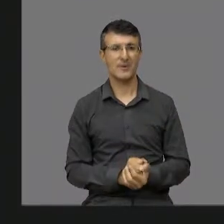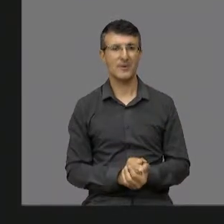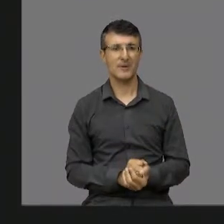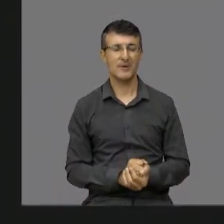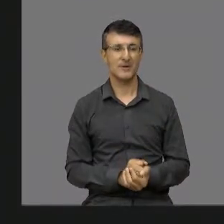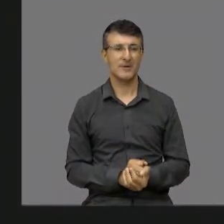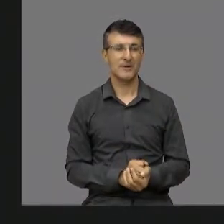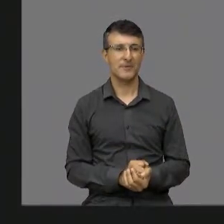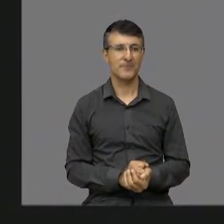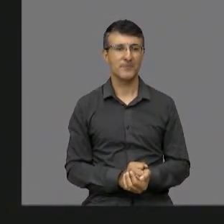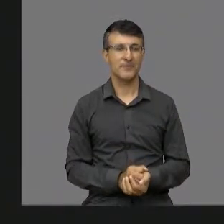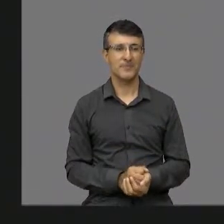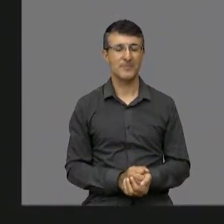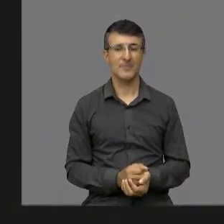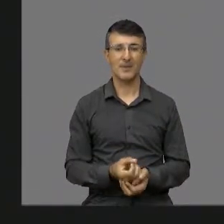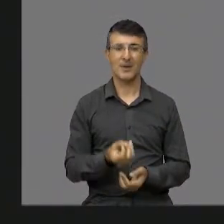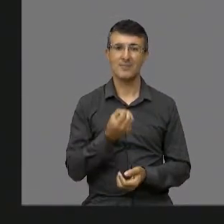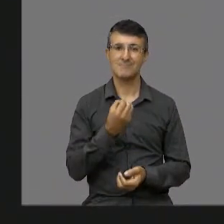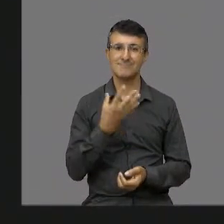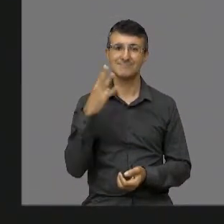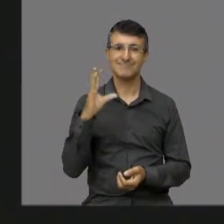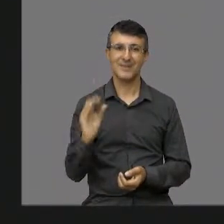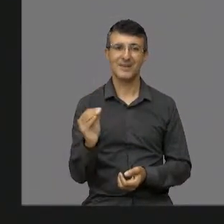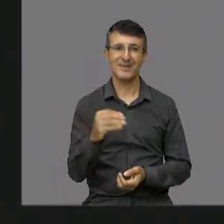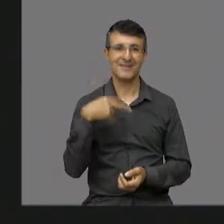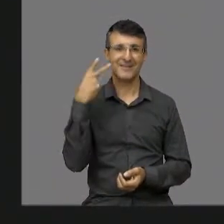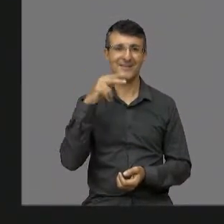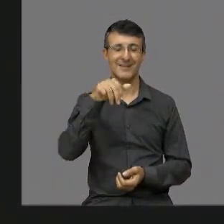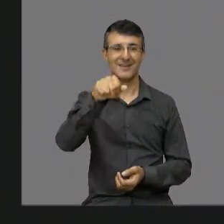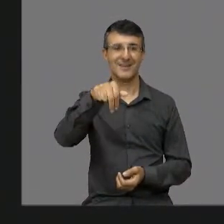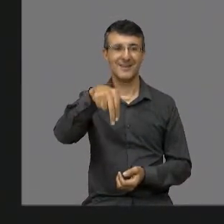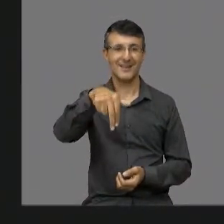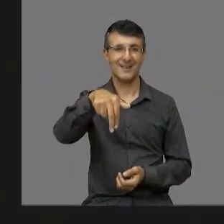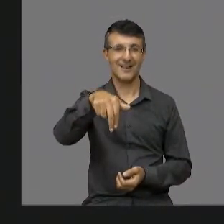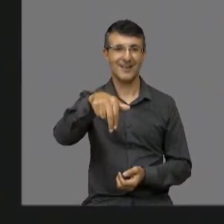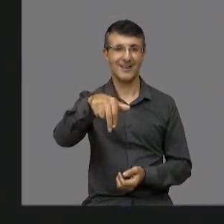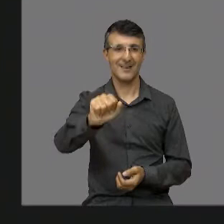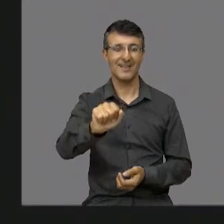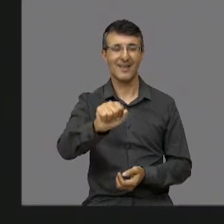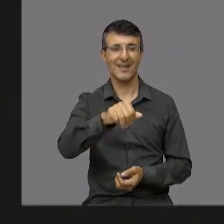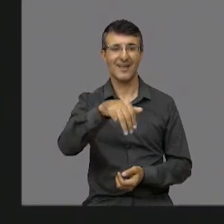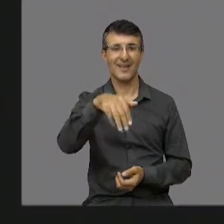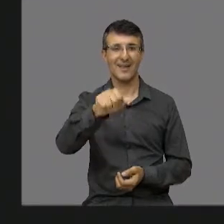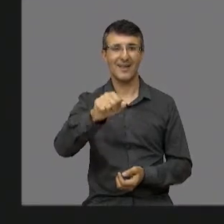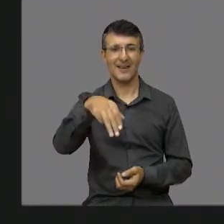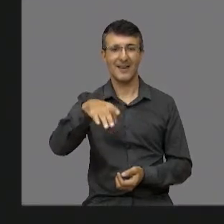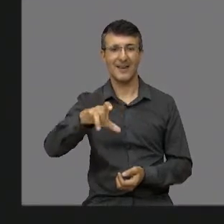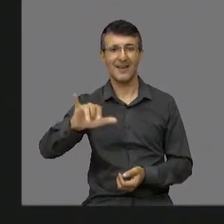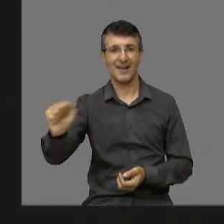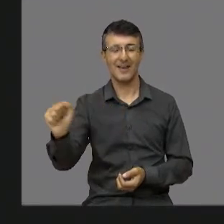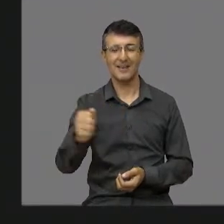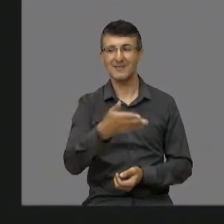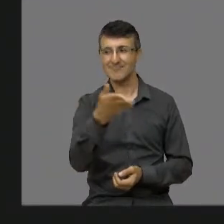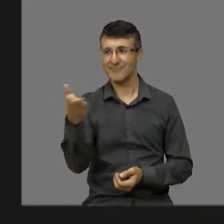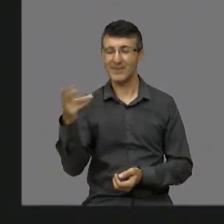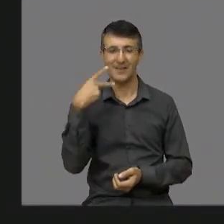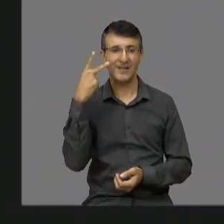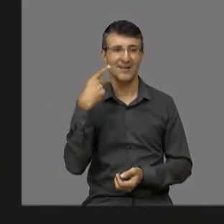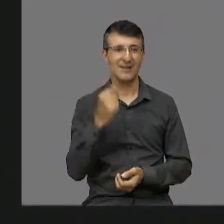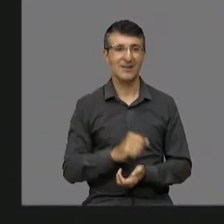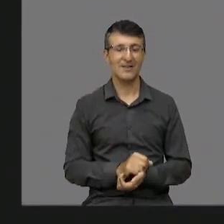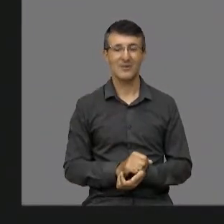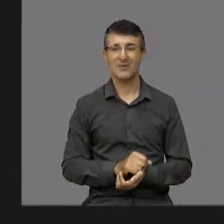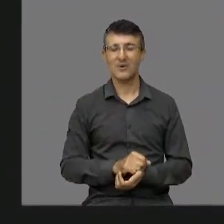Bom, boa noite, então, vereadora Ana, Amélia, né, as demais vereadoras, aos vereadores que